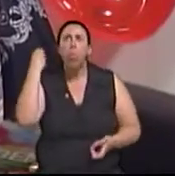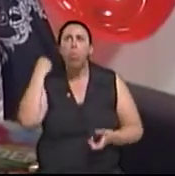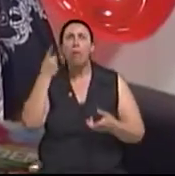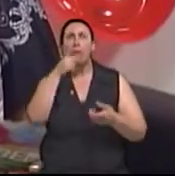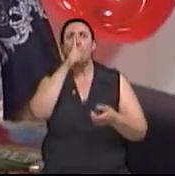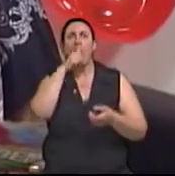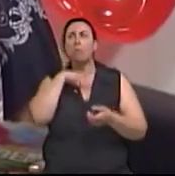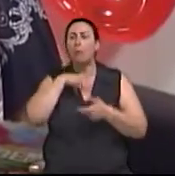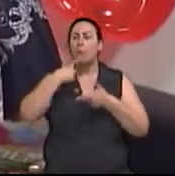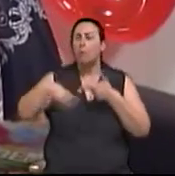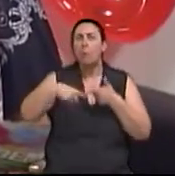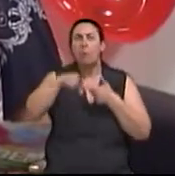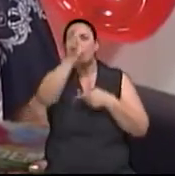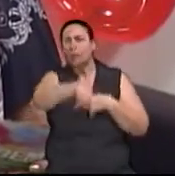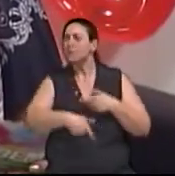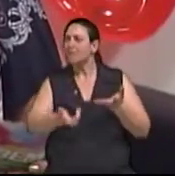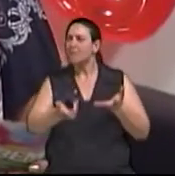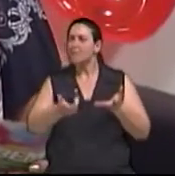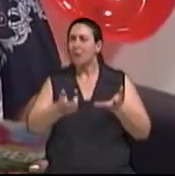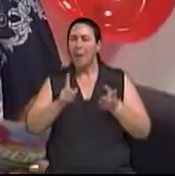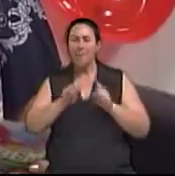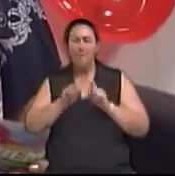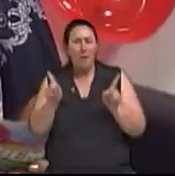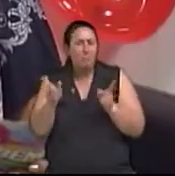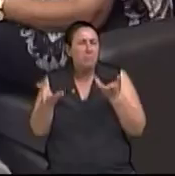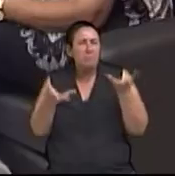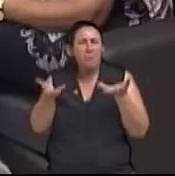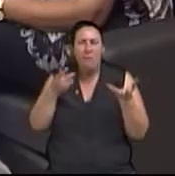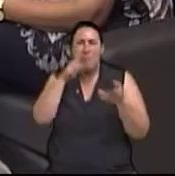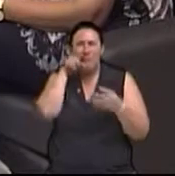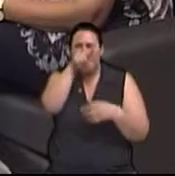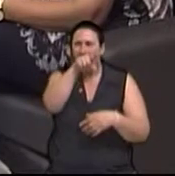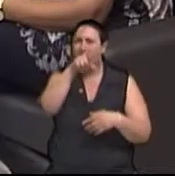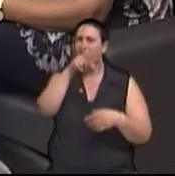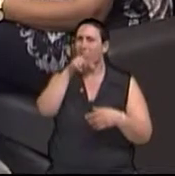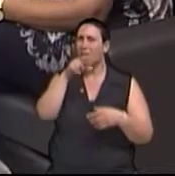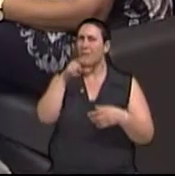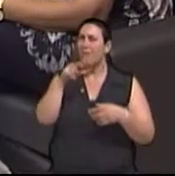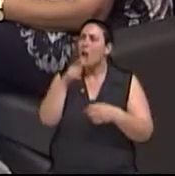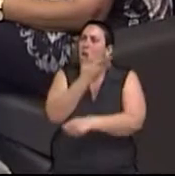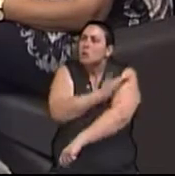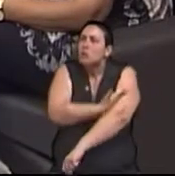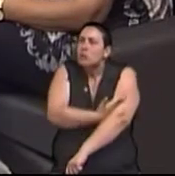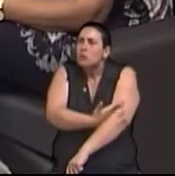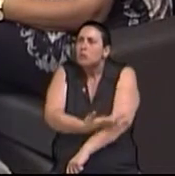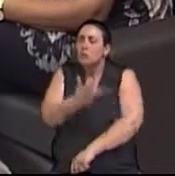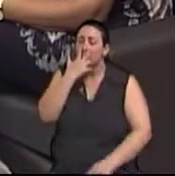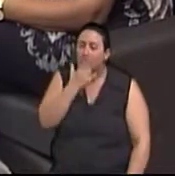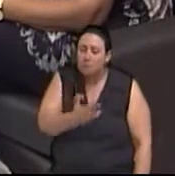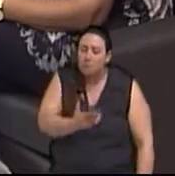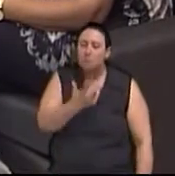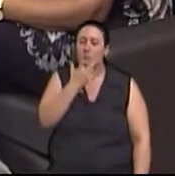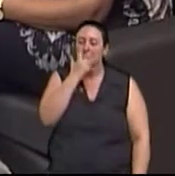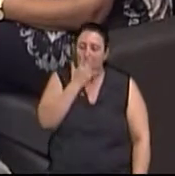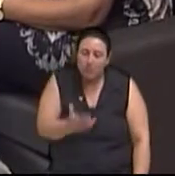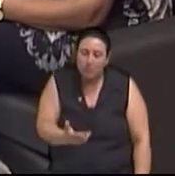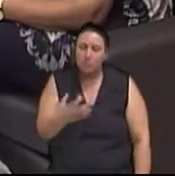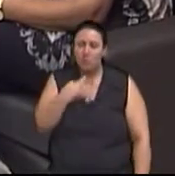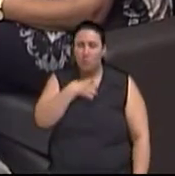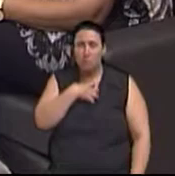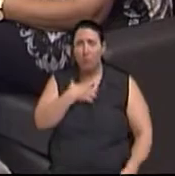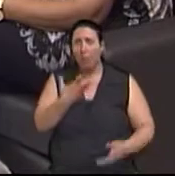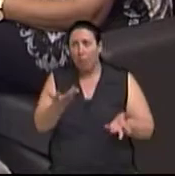tem será que as manias da mãe não é a segurança que ela tá tendo dentro de casa ela repetia aquelas mesmo jeitinho de fazer as coisas